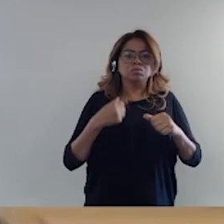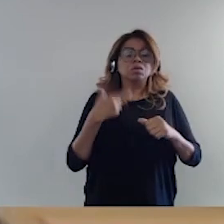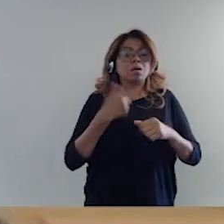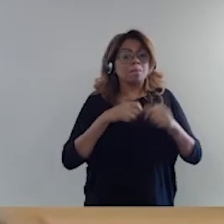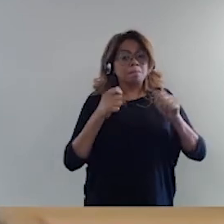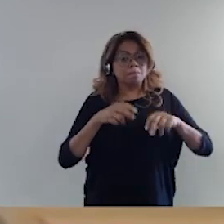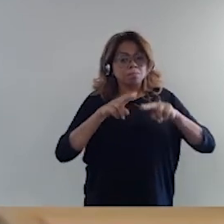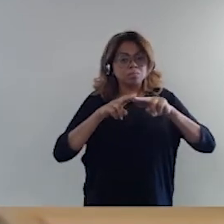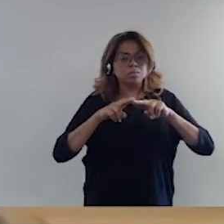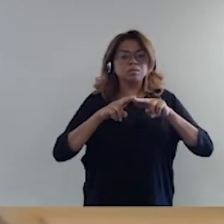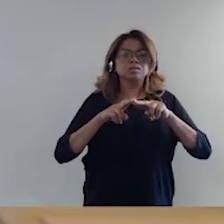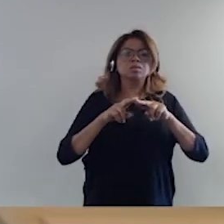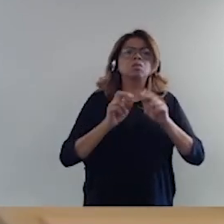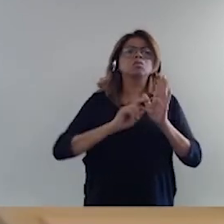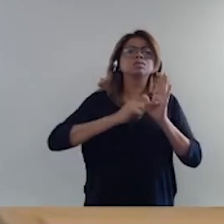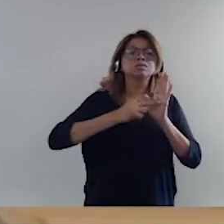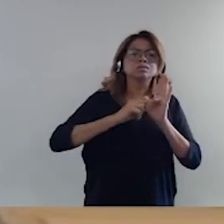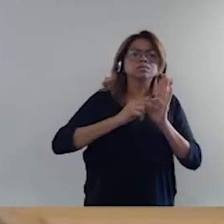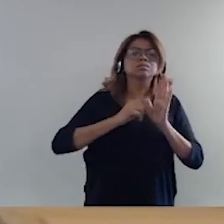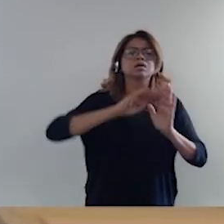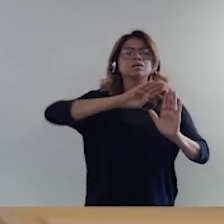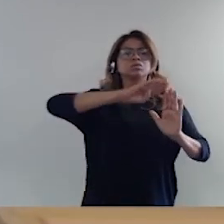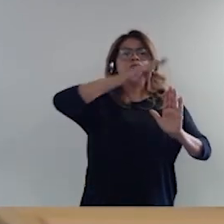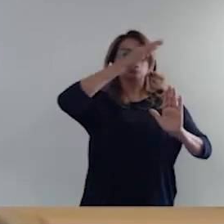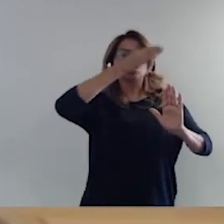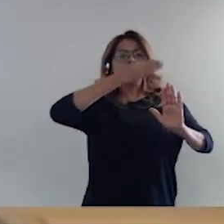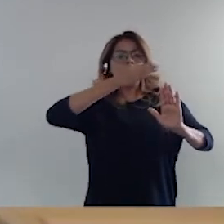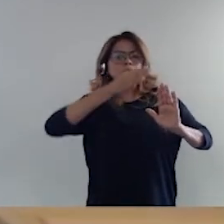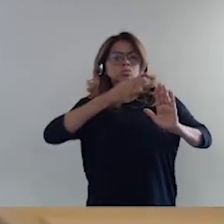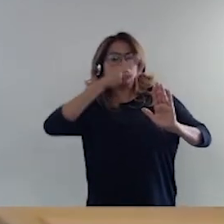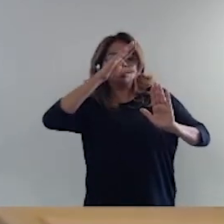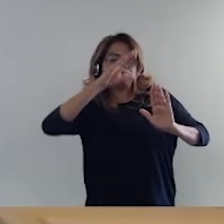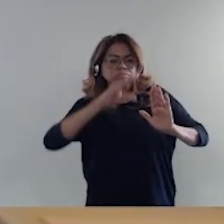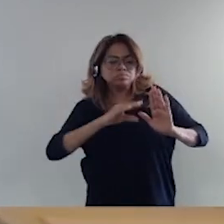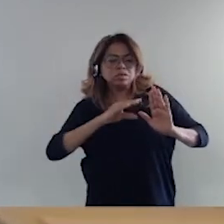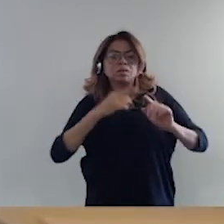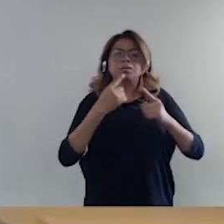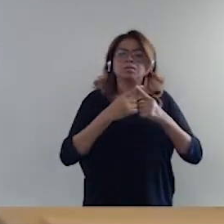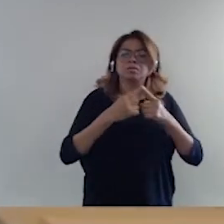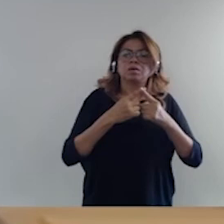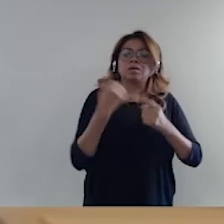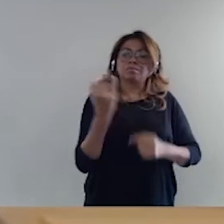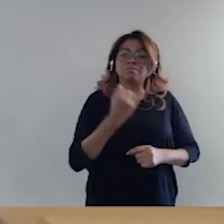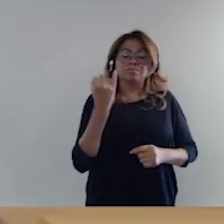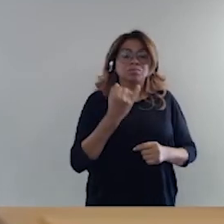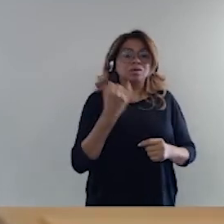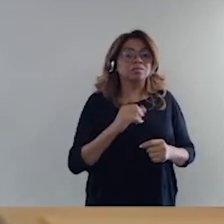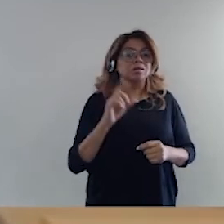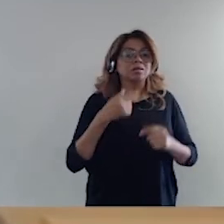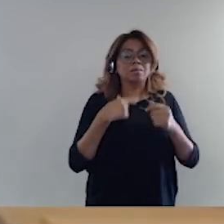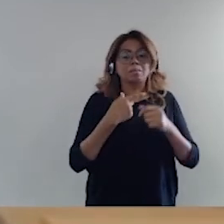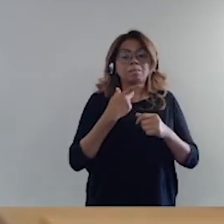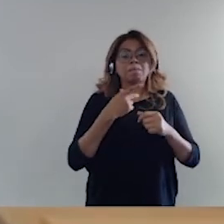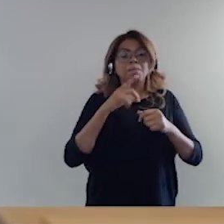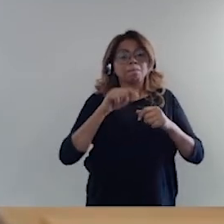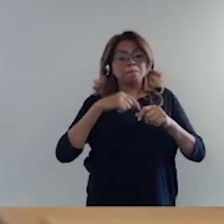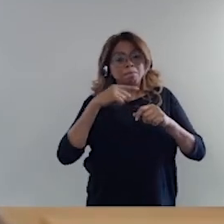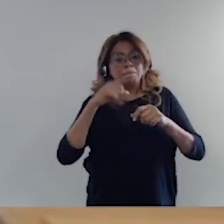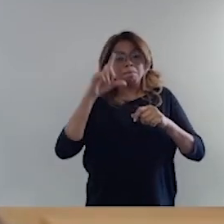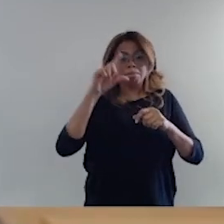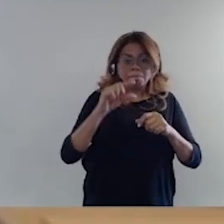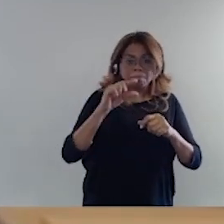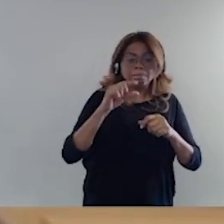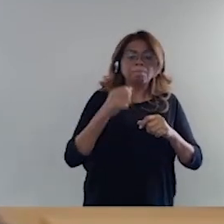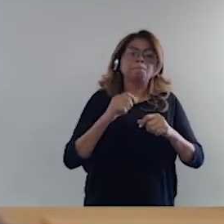curva, que uma grande quantidade de pessoas ficassem doentes ao mesmo tempo, porque os sistemas de saúde não comportariam.